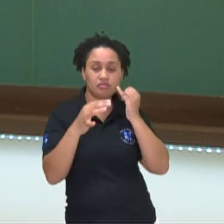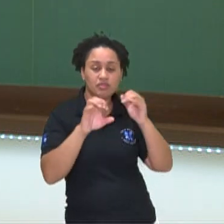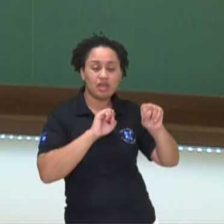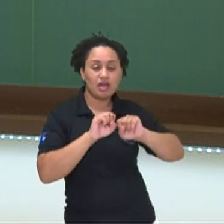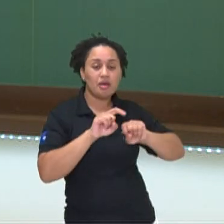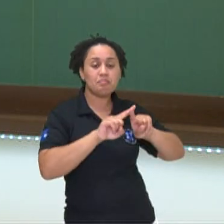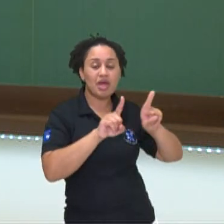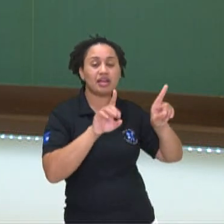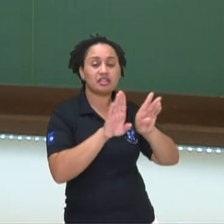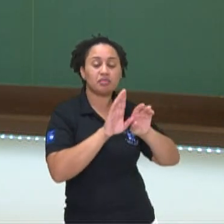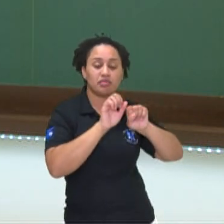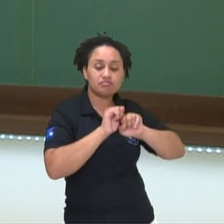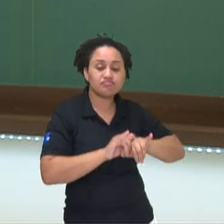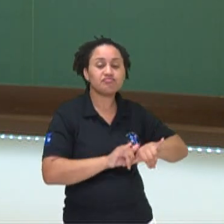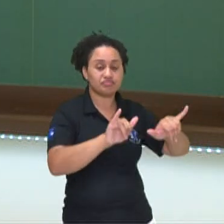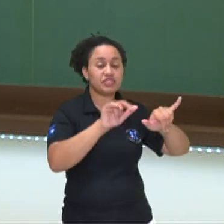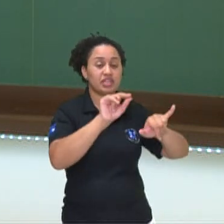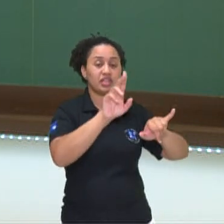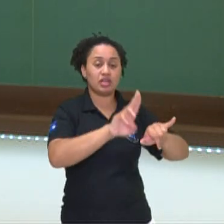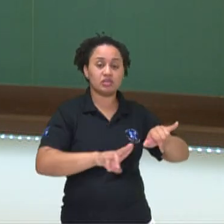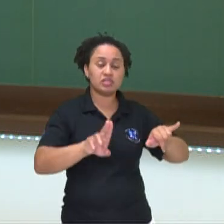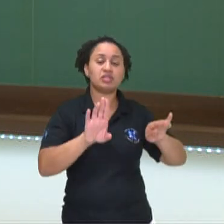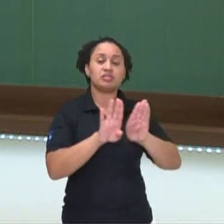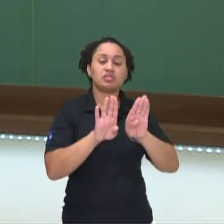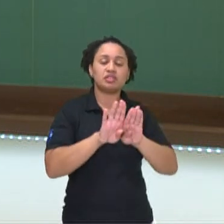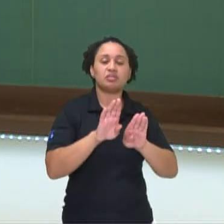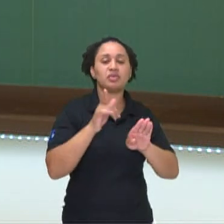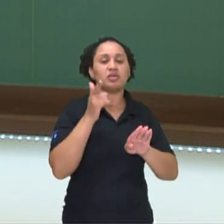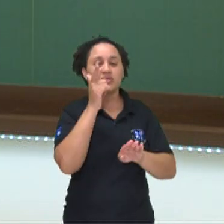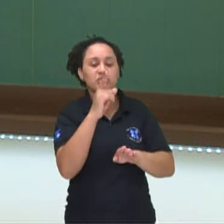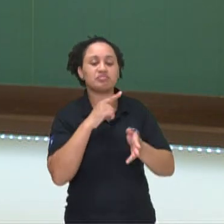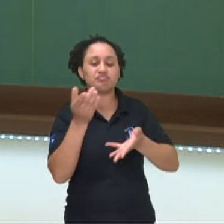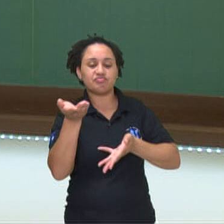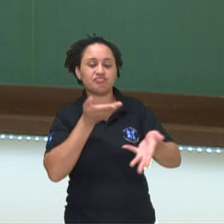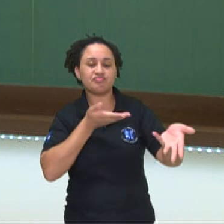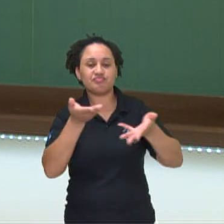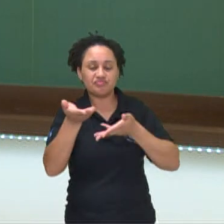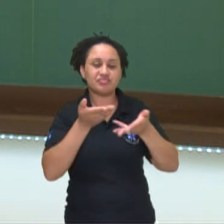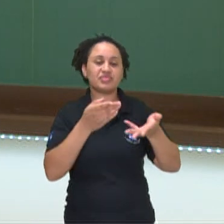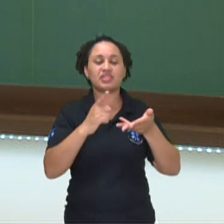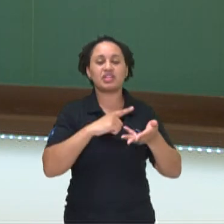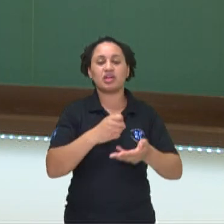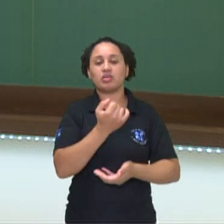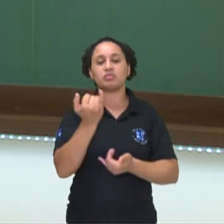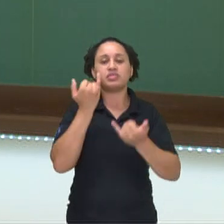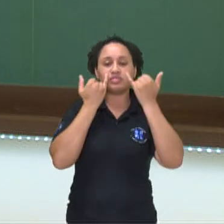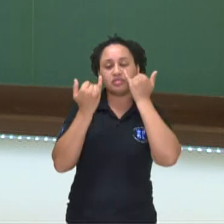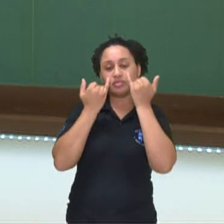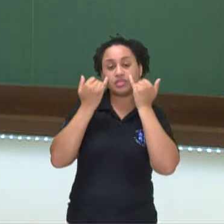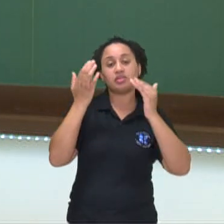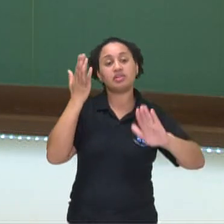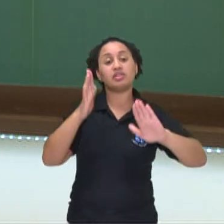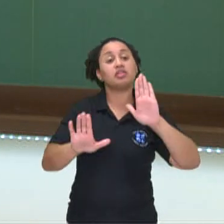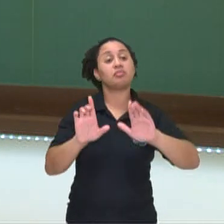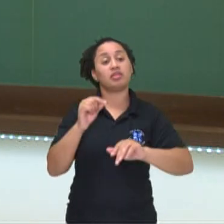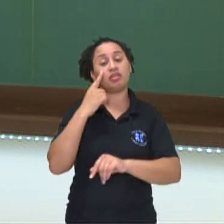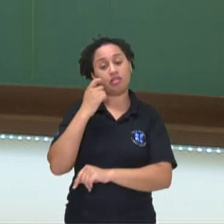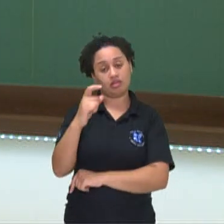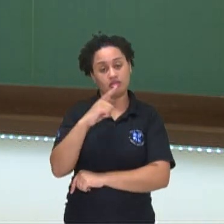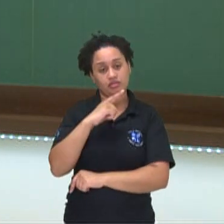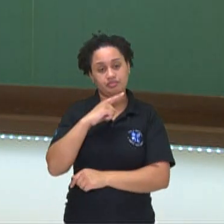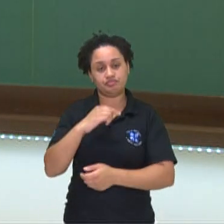mas elas possibilitam a quem está utilizando elas também de interagir e obter informações de acordo com os seus